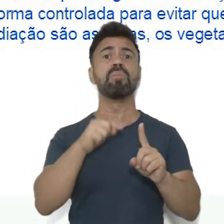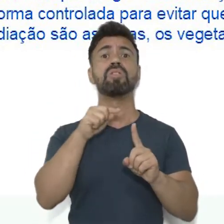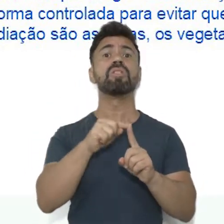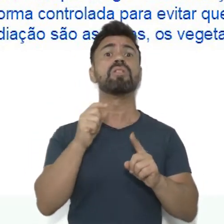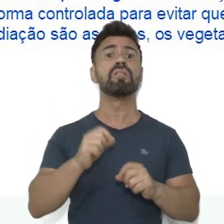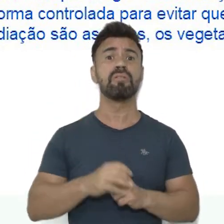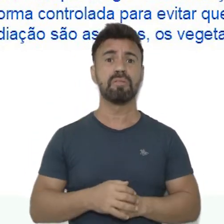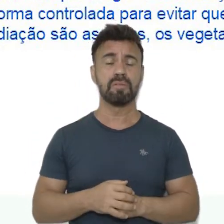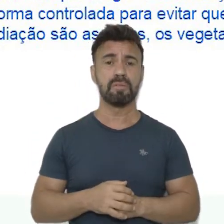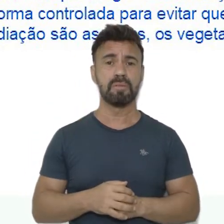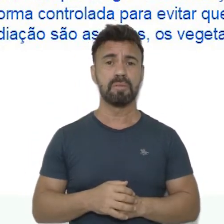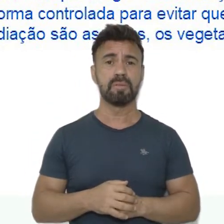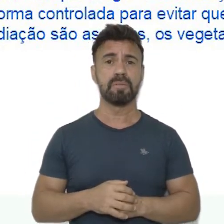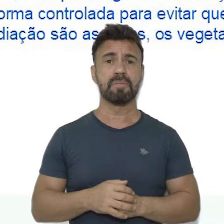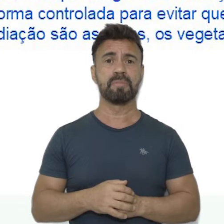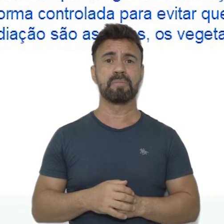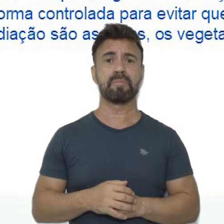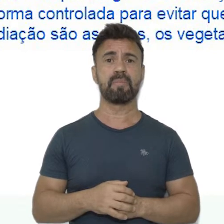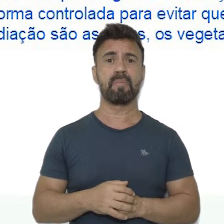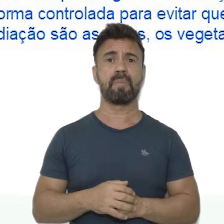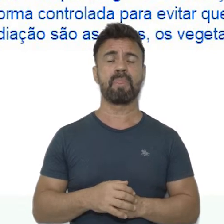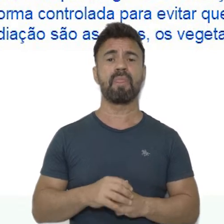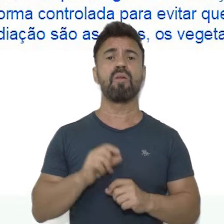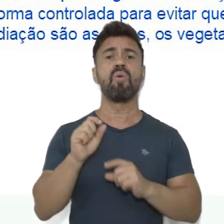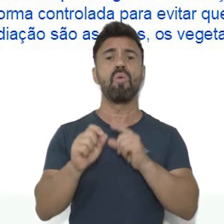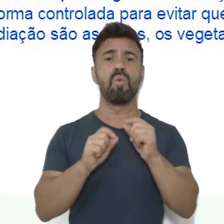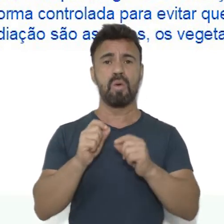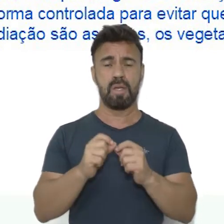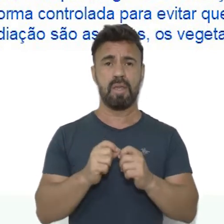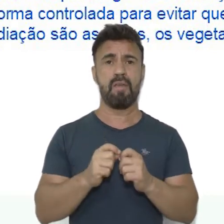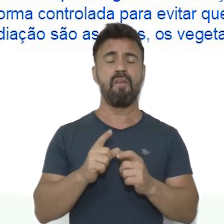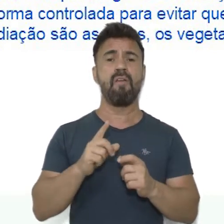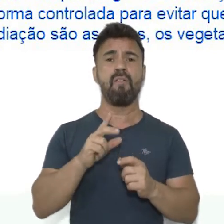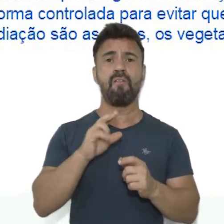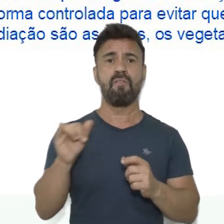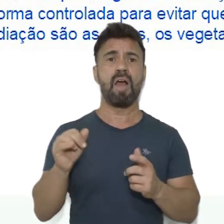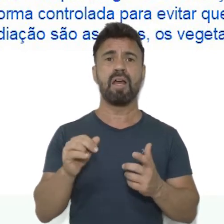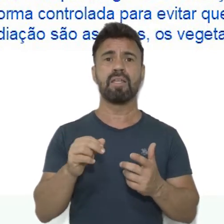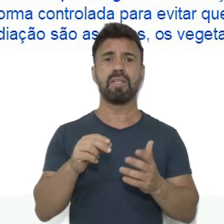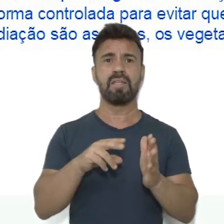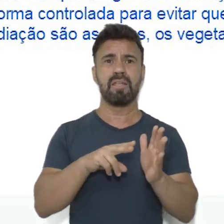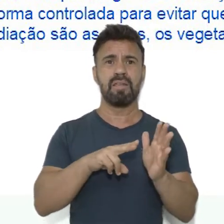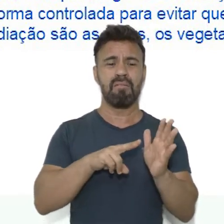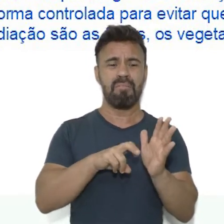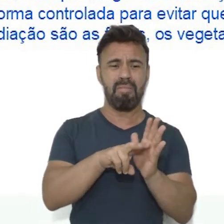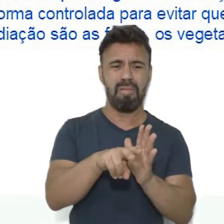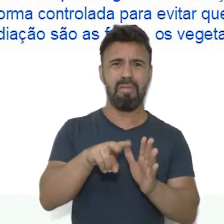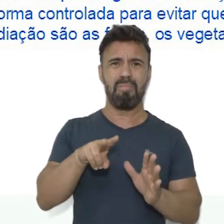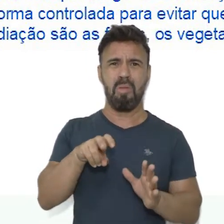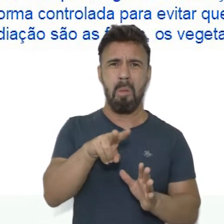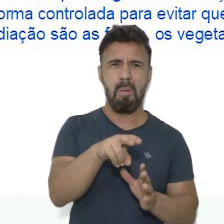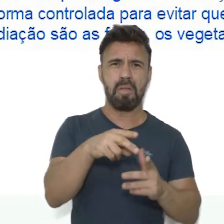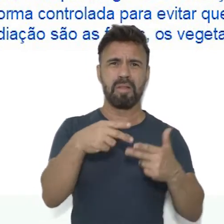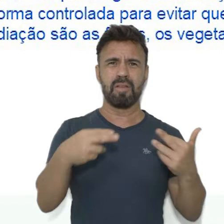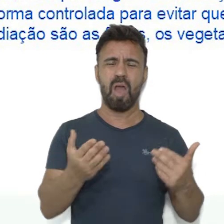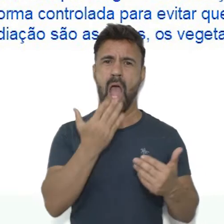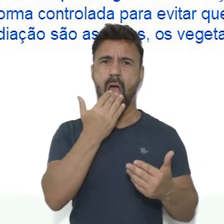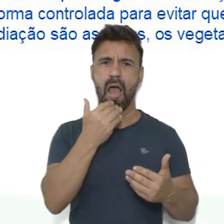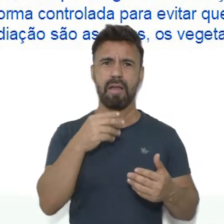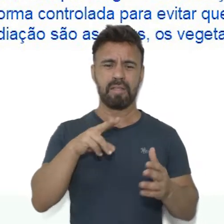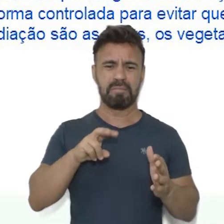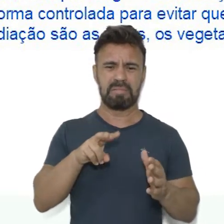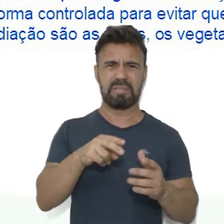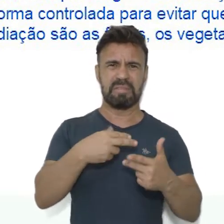a desinfecção. Essa desinfecção ela vai matar alguns micro-organismos que estão presentes naquele